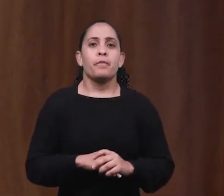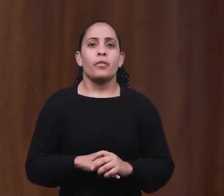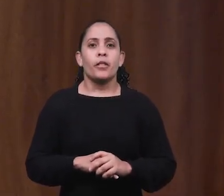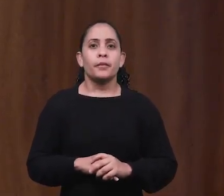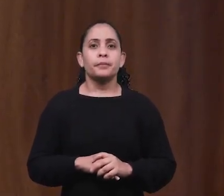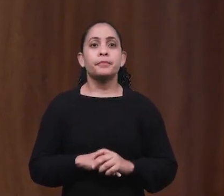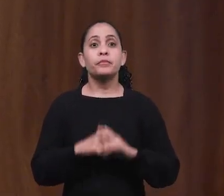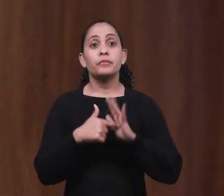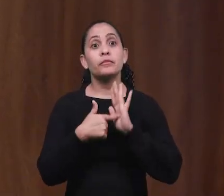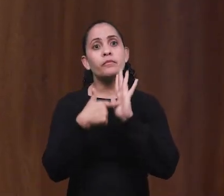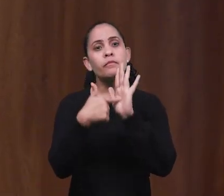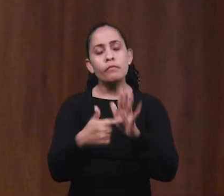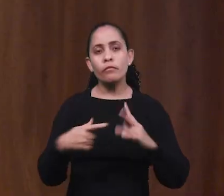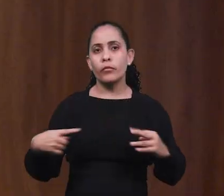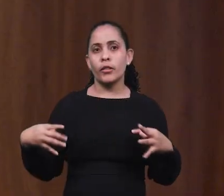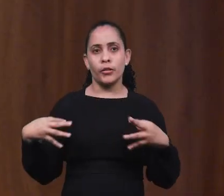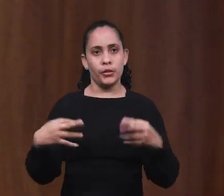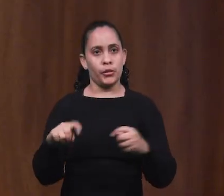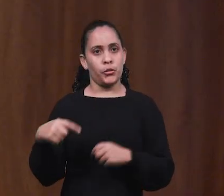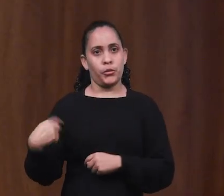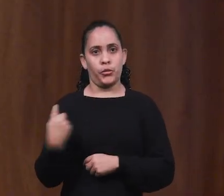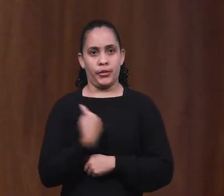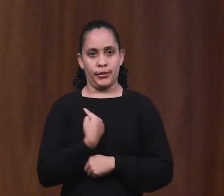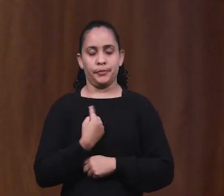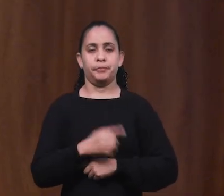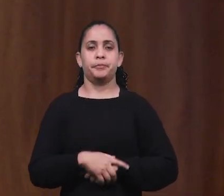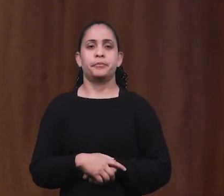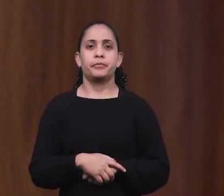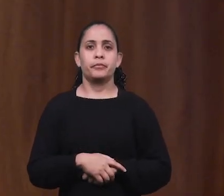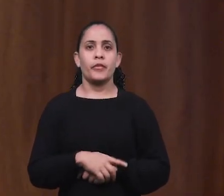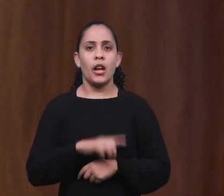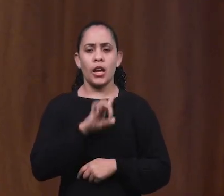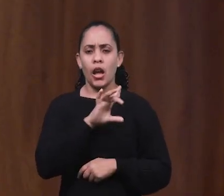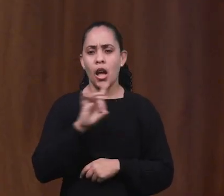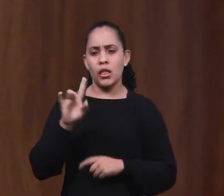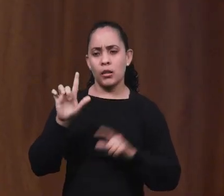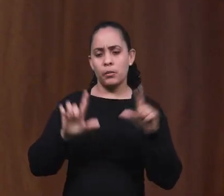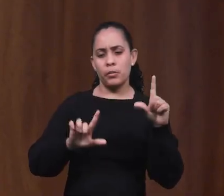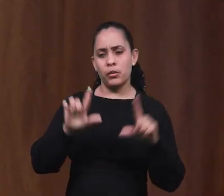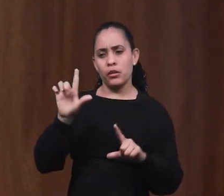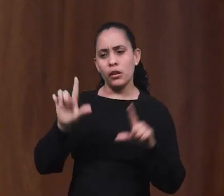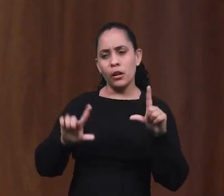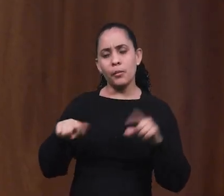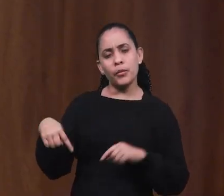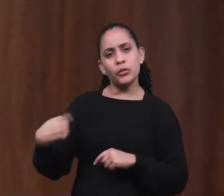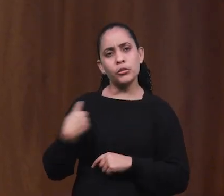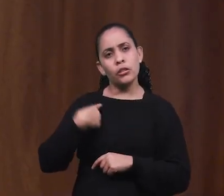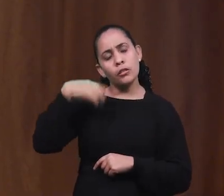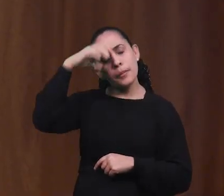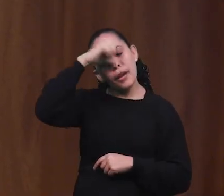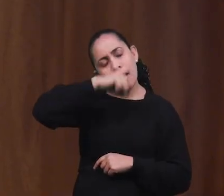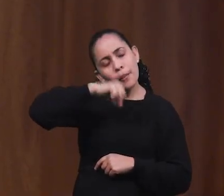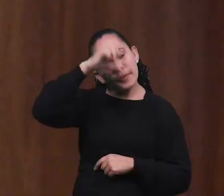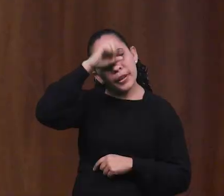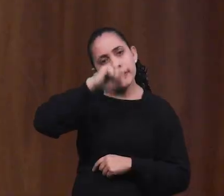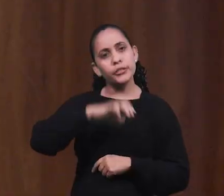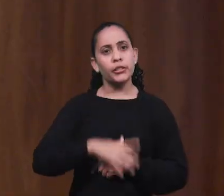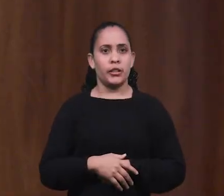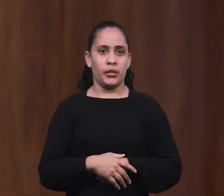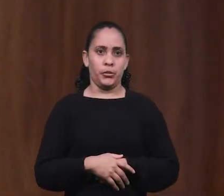que direciona todas as coisas nas nossas vidas. Cada programa, cada episódio, nós temos aprendido que